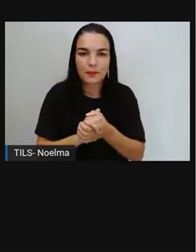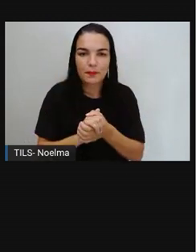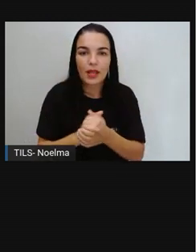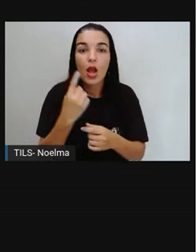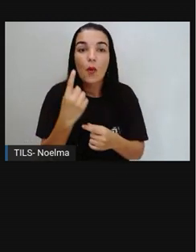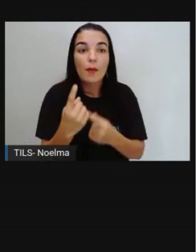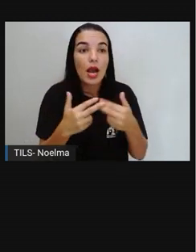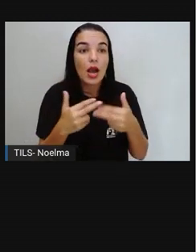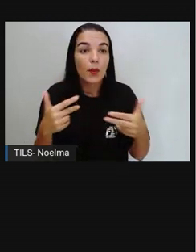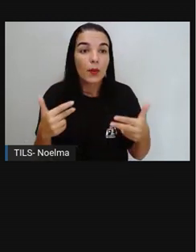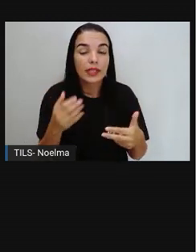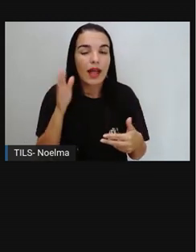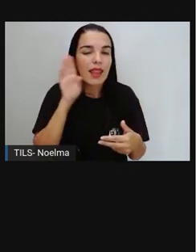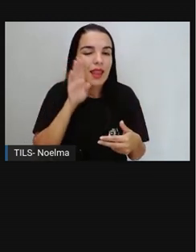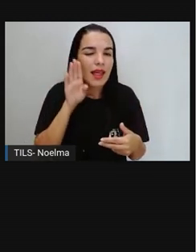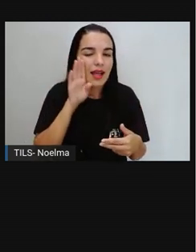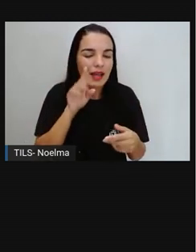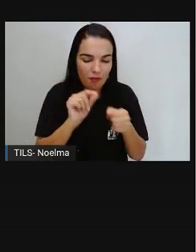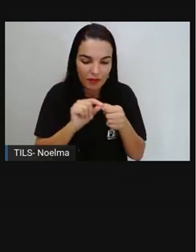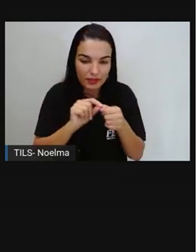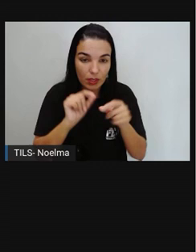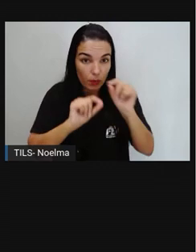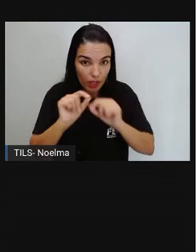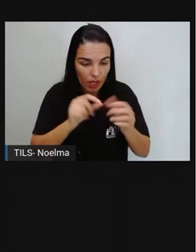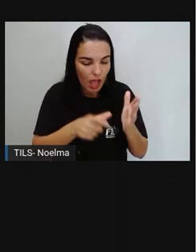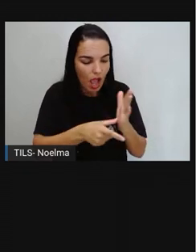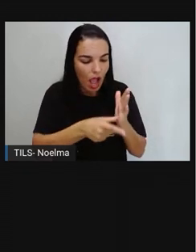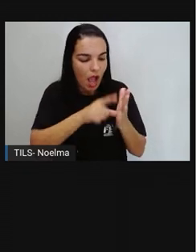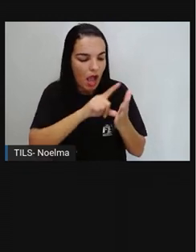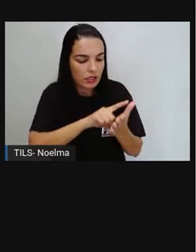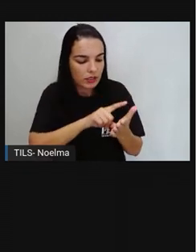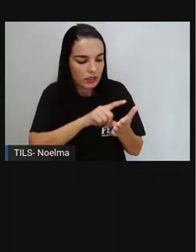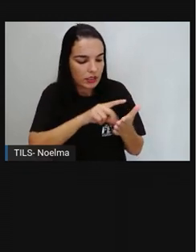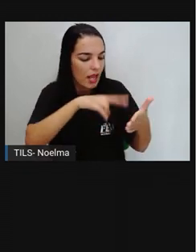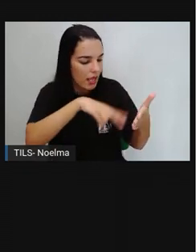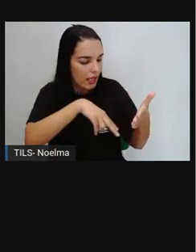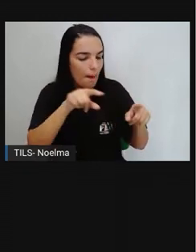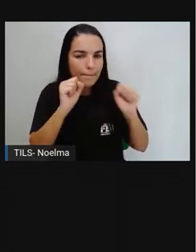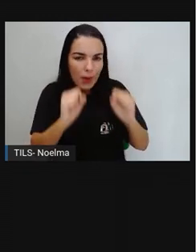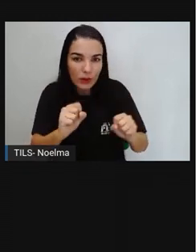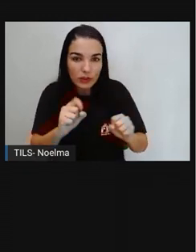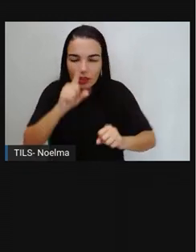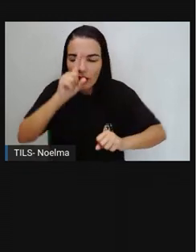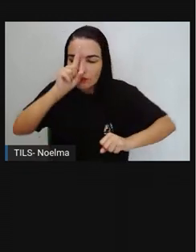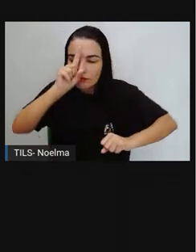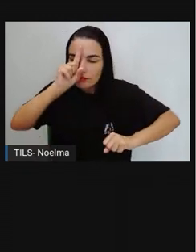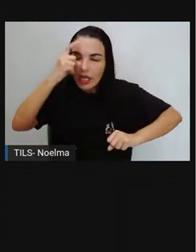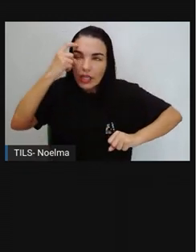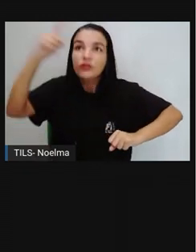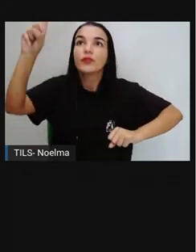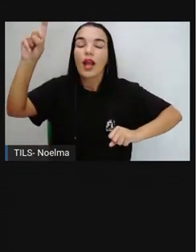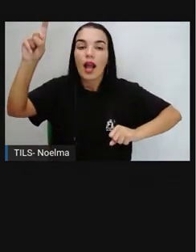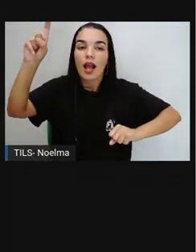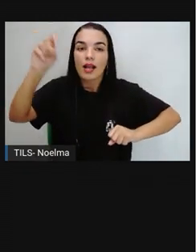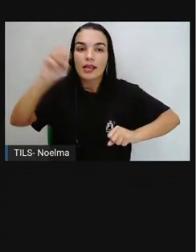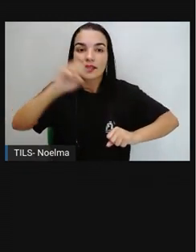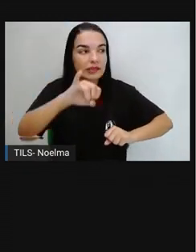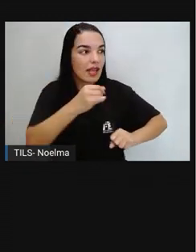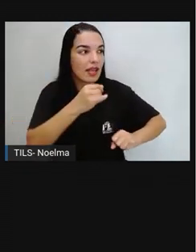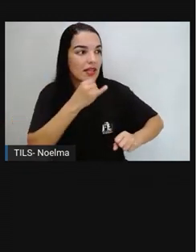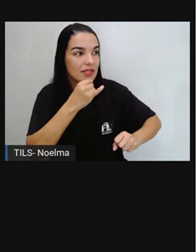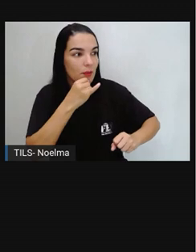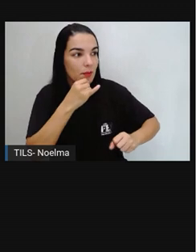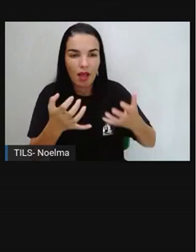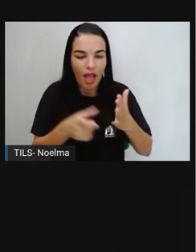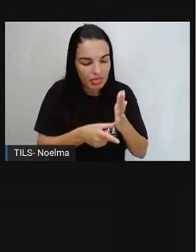fazer é, antes de começar a ler um texto, tentar adivinhar o que pode aparecer nele. Para antecipar uma informação,